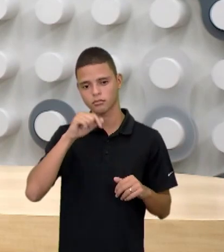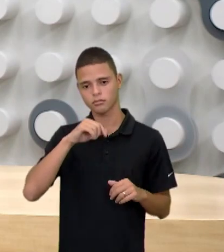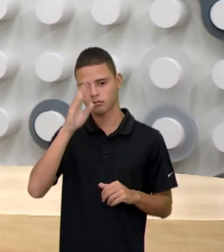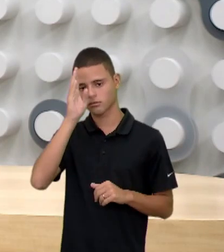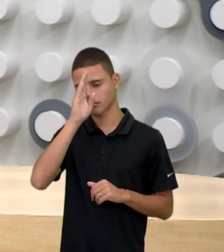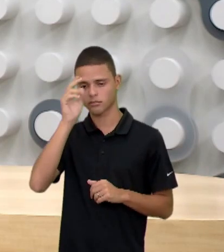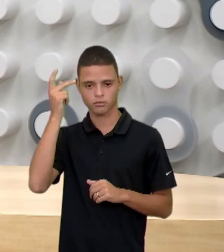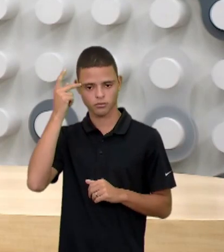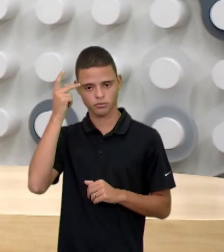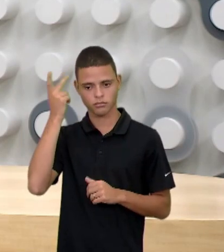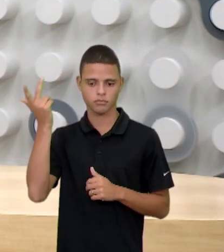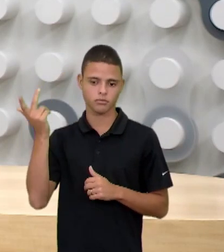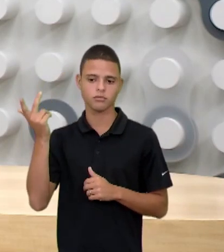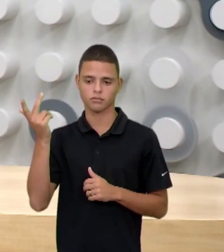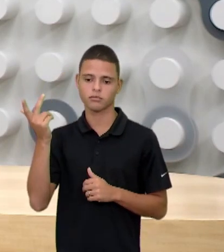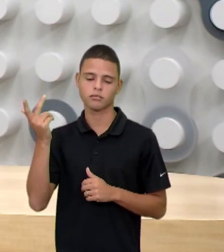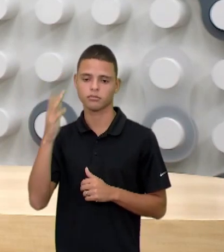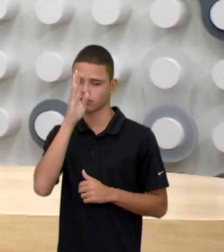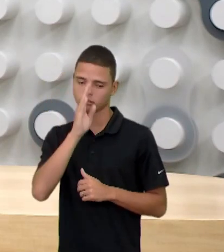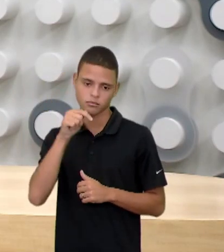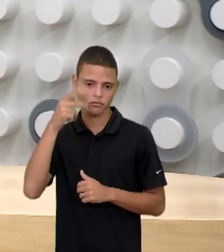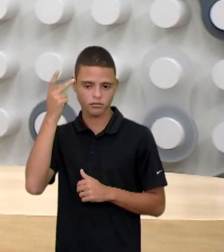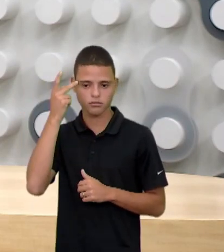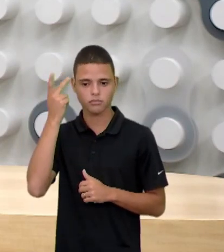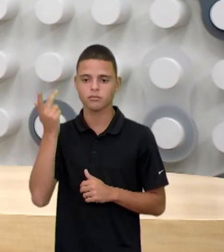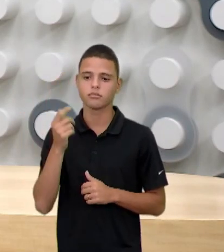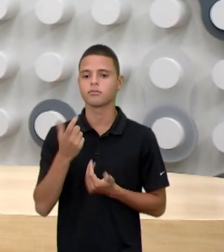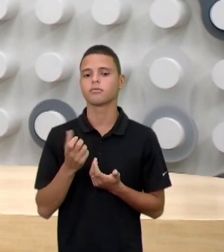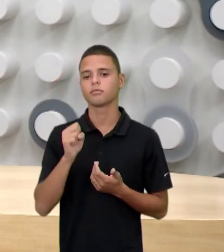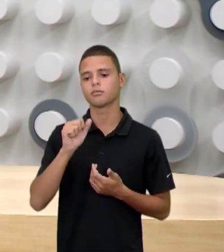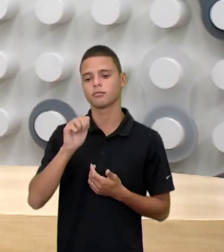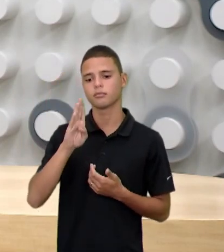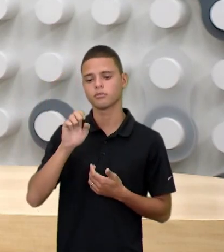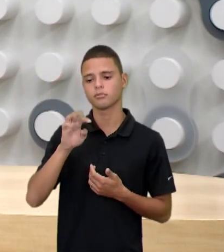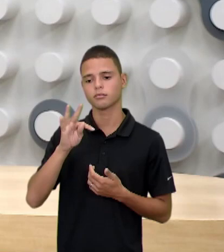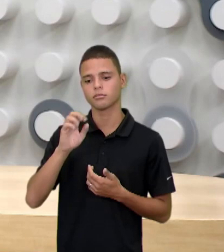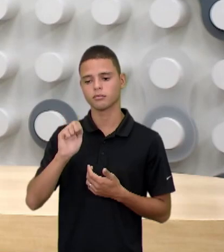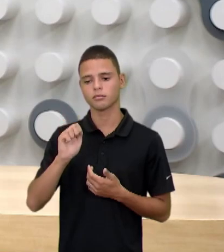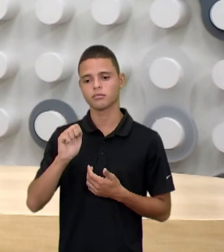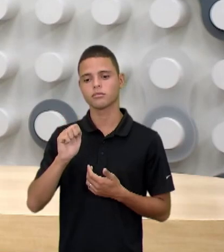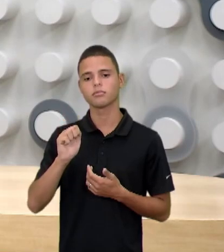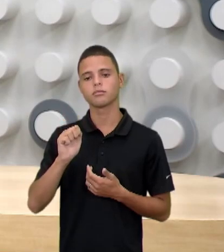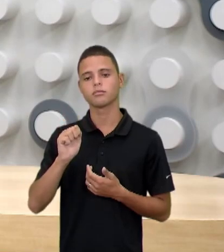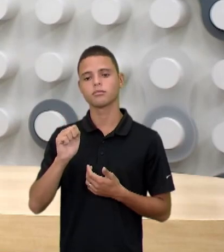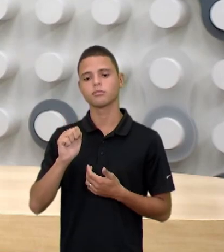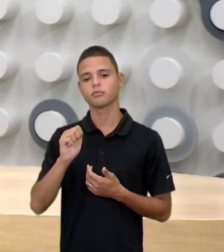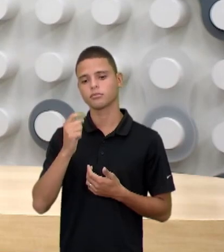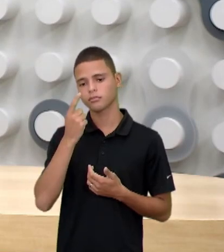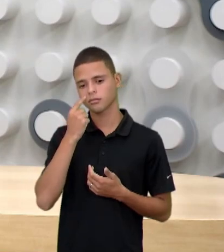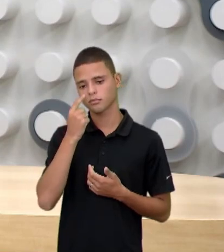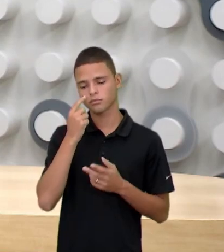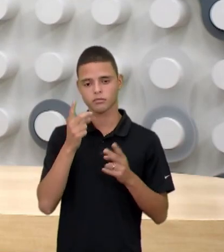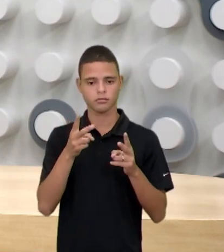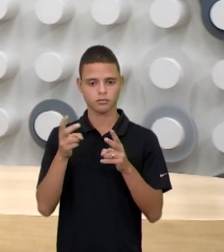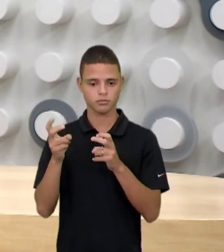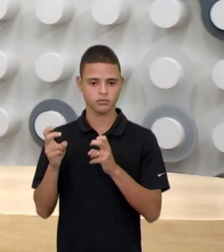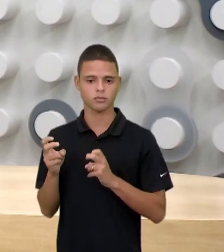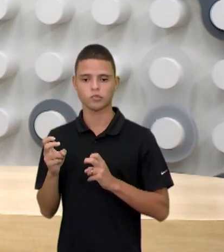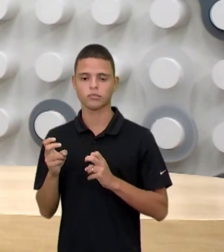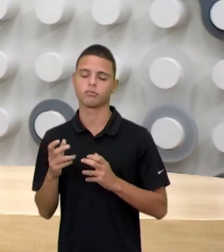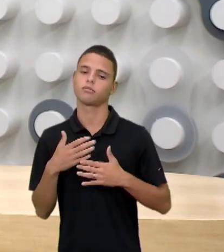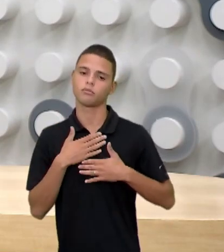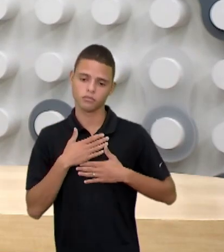lá pegar no site da Sabesp, vai colocar o aplicativo lá, né, mananciais. E aí você vai observar, por exemplo, que eu